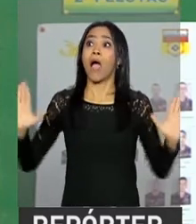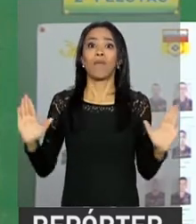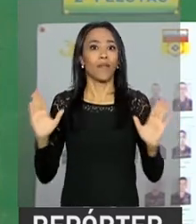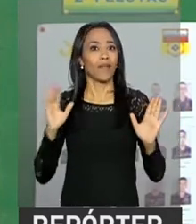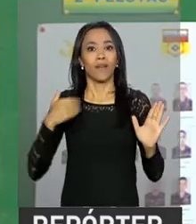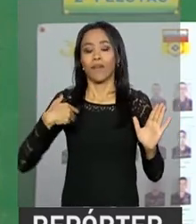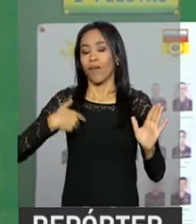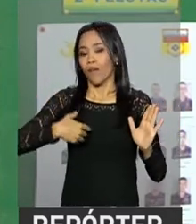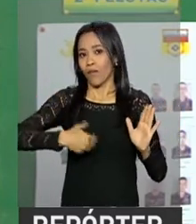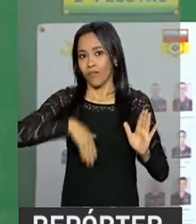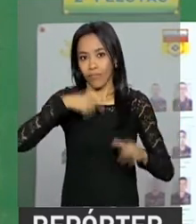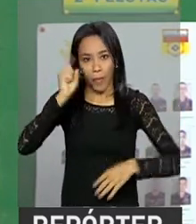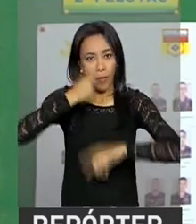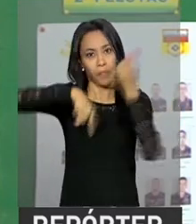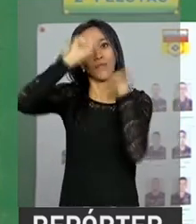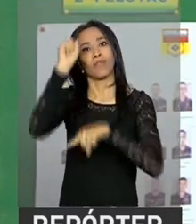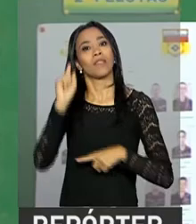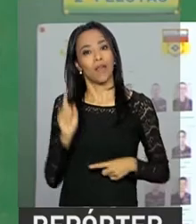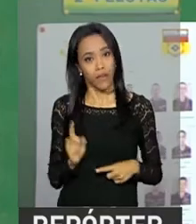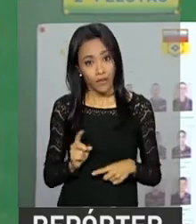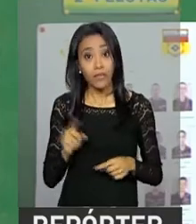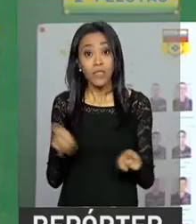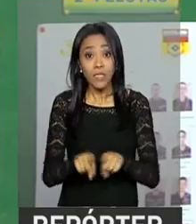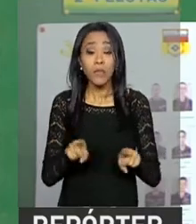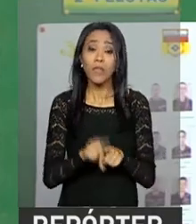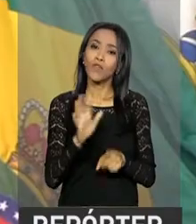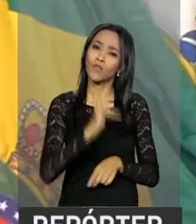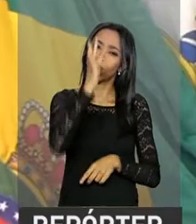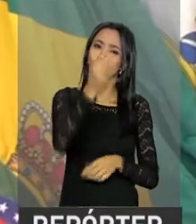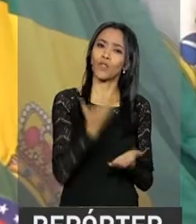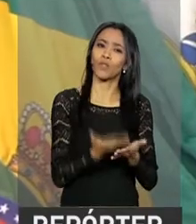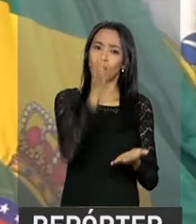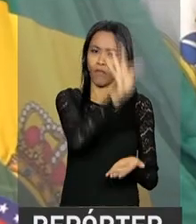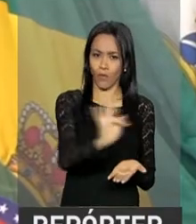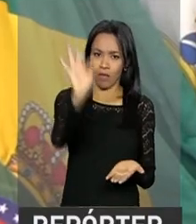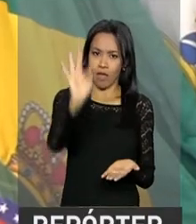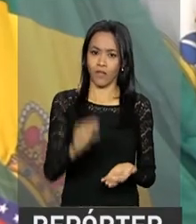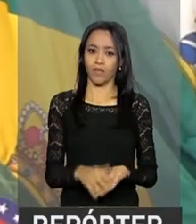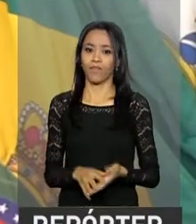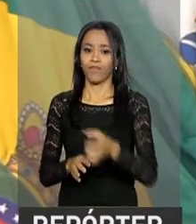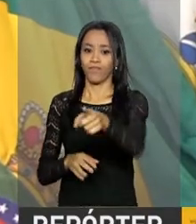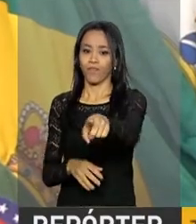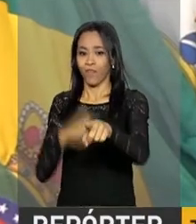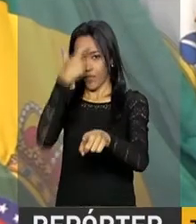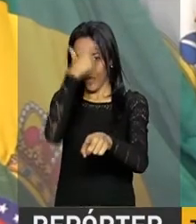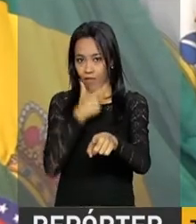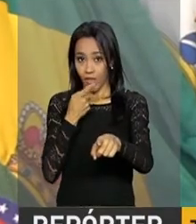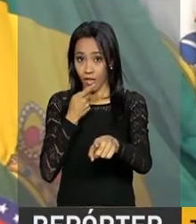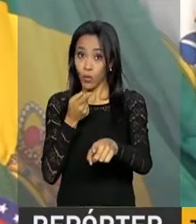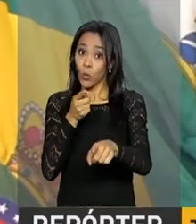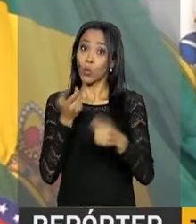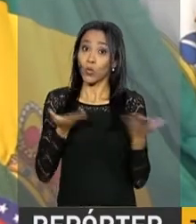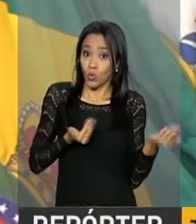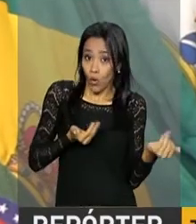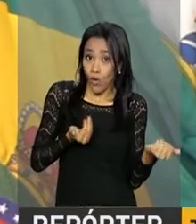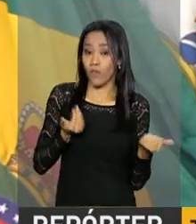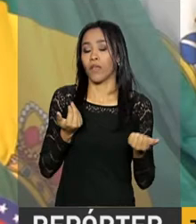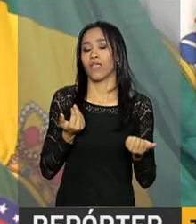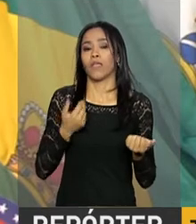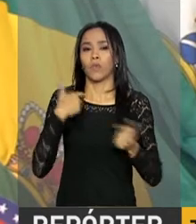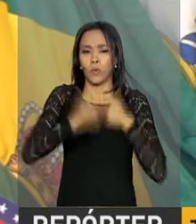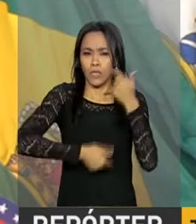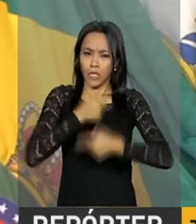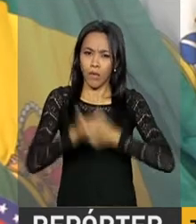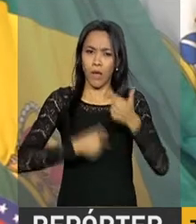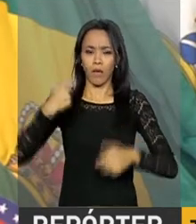portas para a carreira, e fazer uma faculdade futuramente. O jovem, ele tem que ter em mente que a carreira militar,